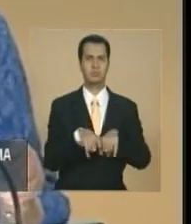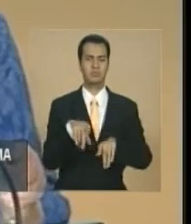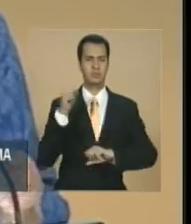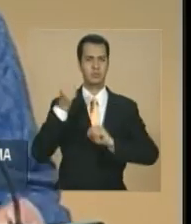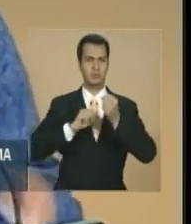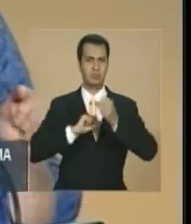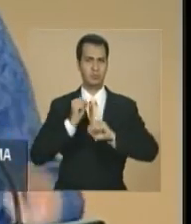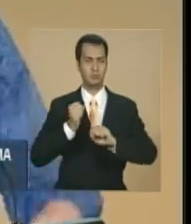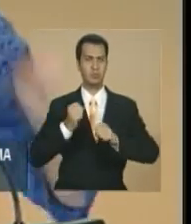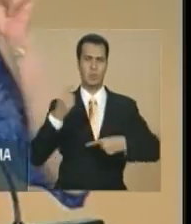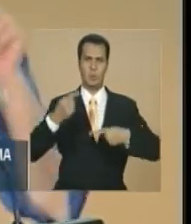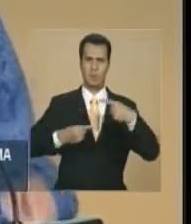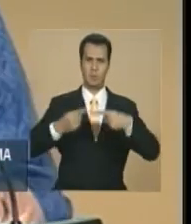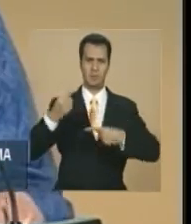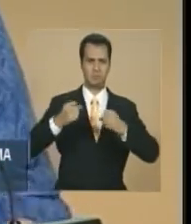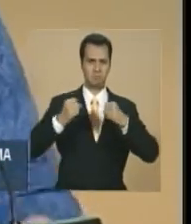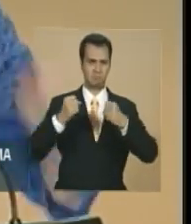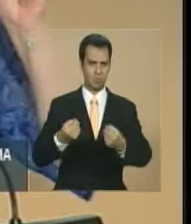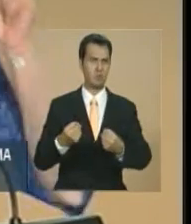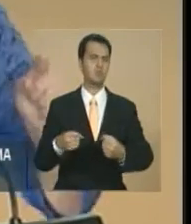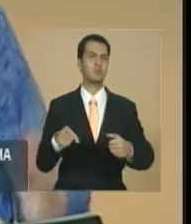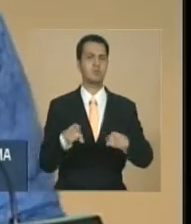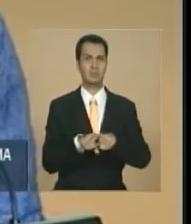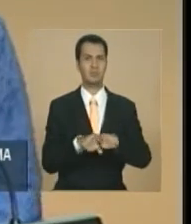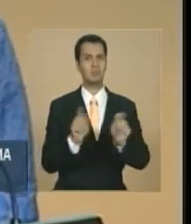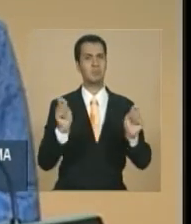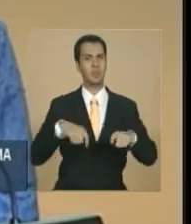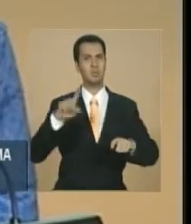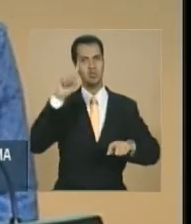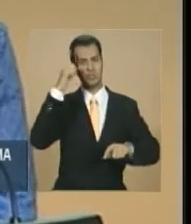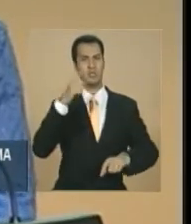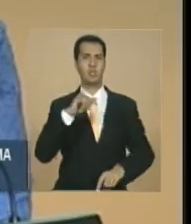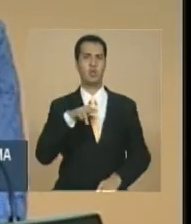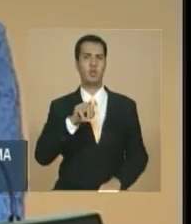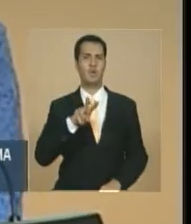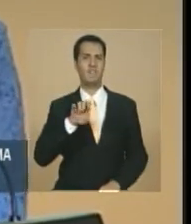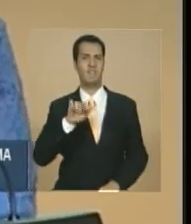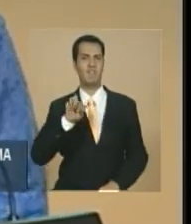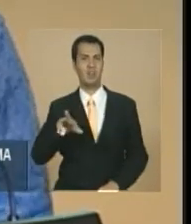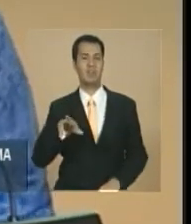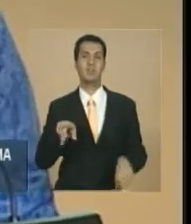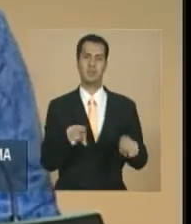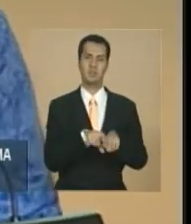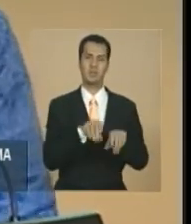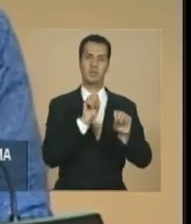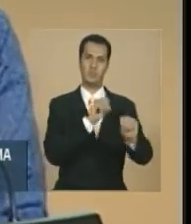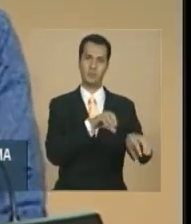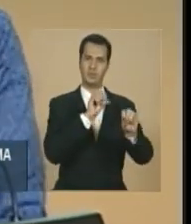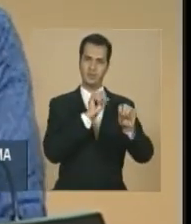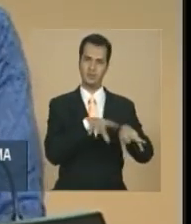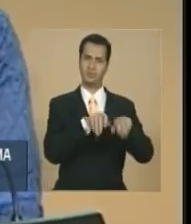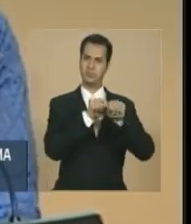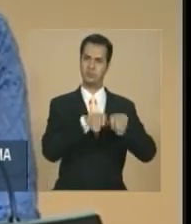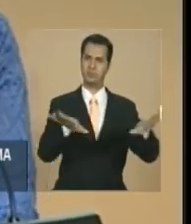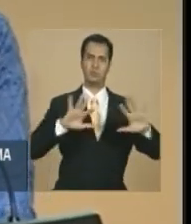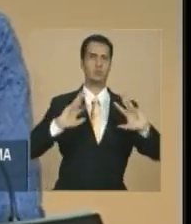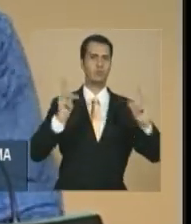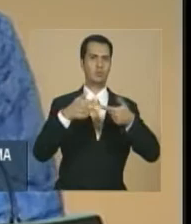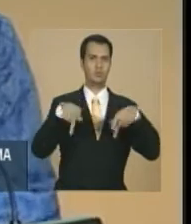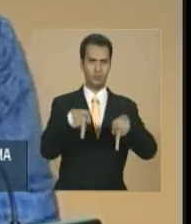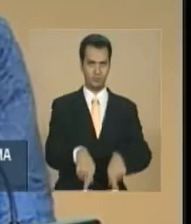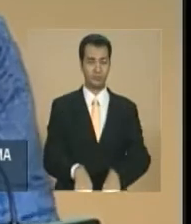e, sobretudo, é capaz de inovar e educar esse nosso povo. Porque eu tenho certeza de uma